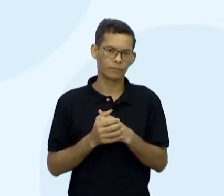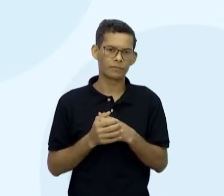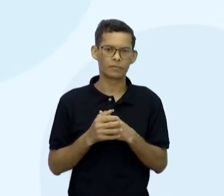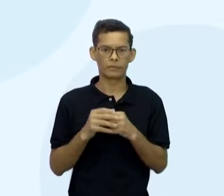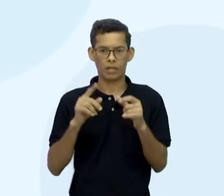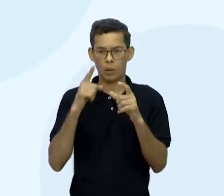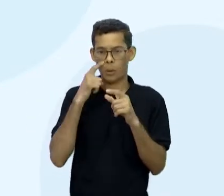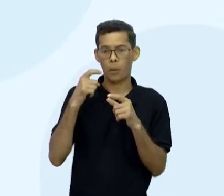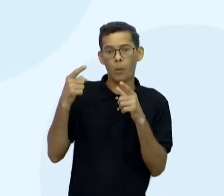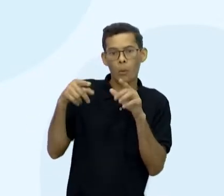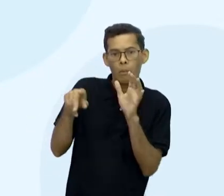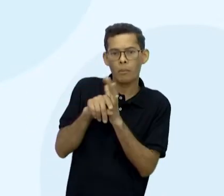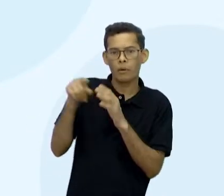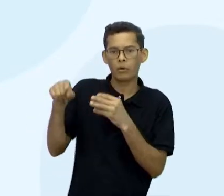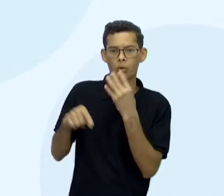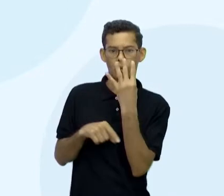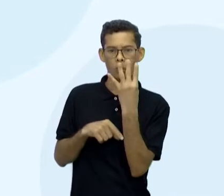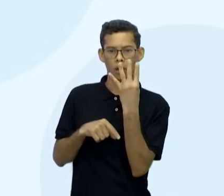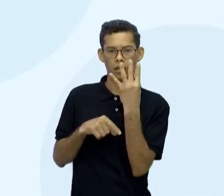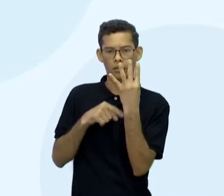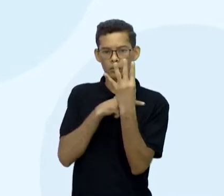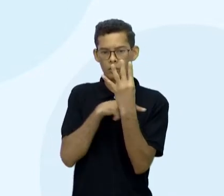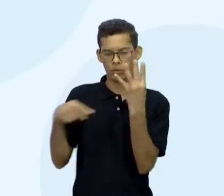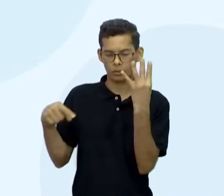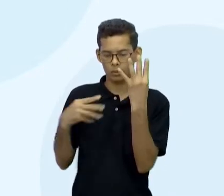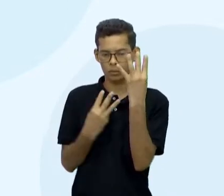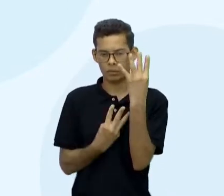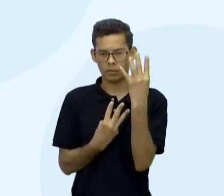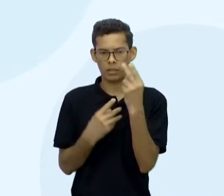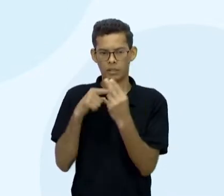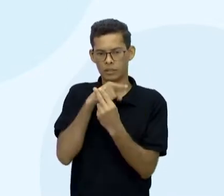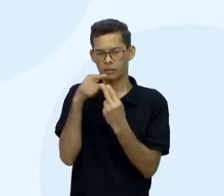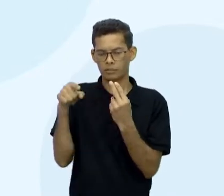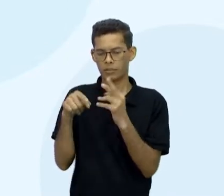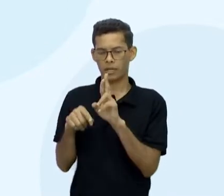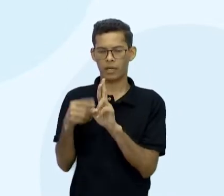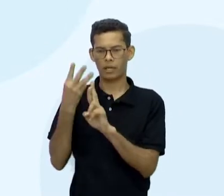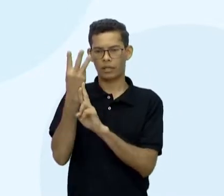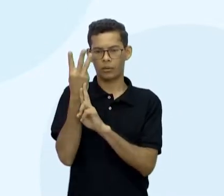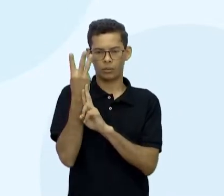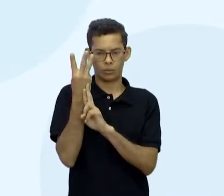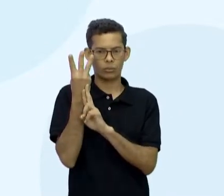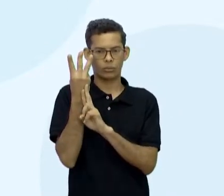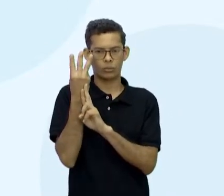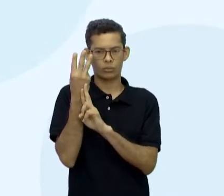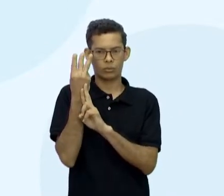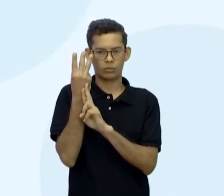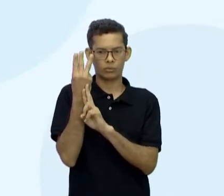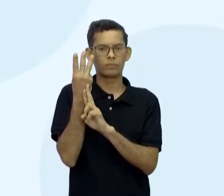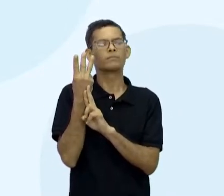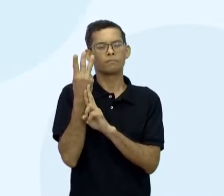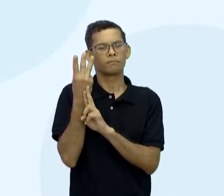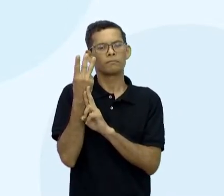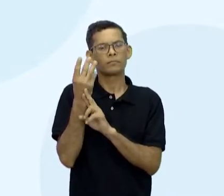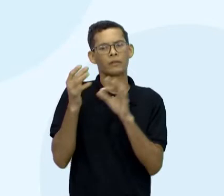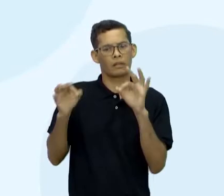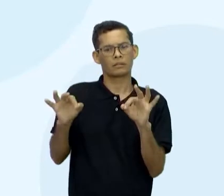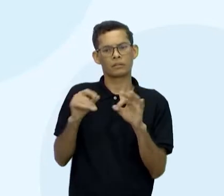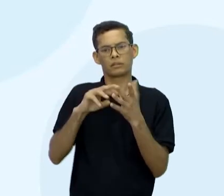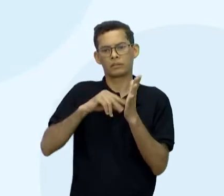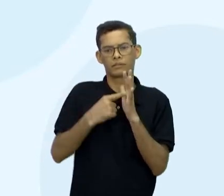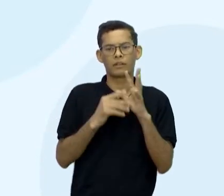cubo. 4 terços de pi r ao cubo. Tá aqui. 4 terços de pi r ao cubo. Tá certo. Massa sobre